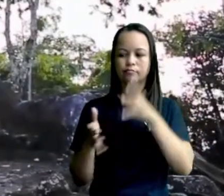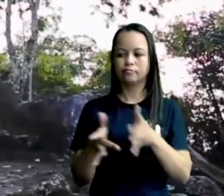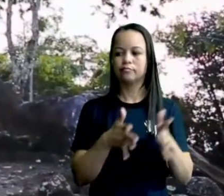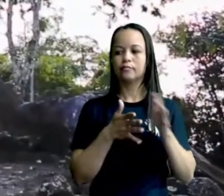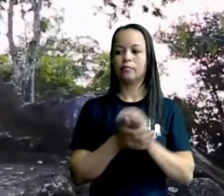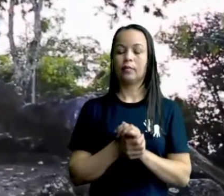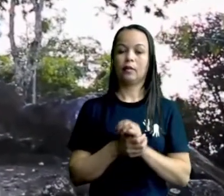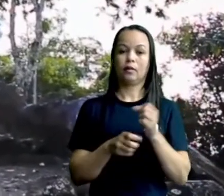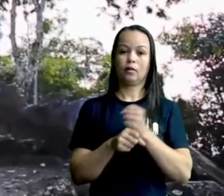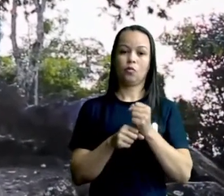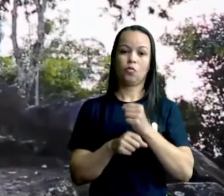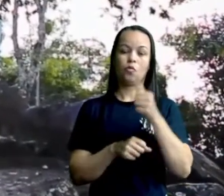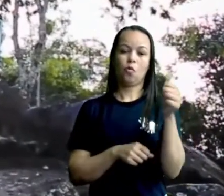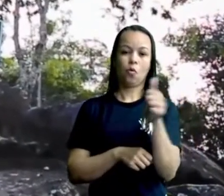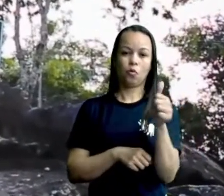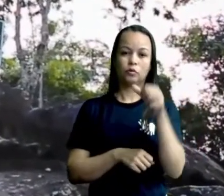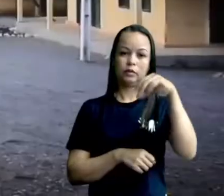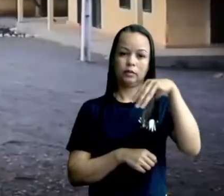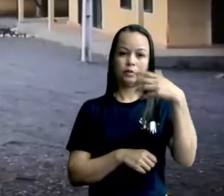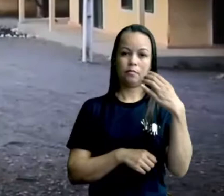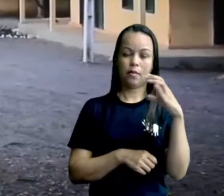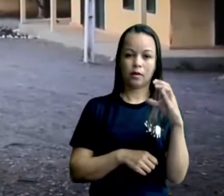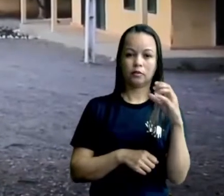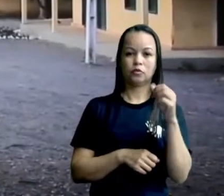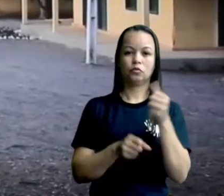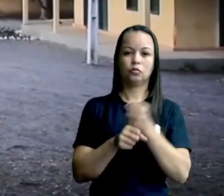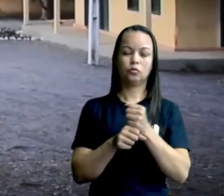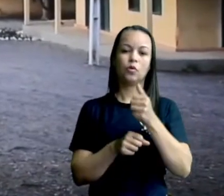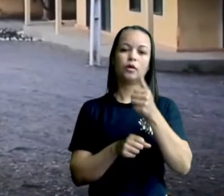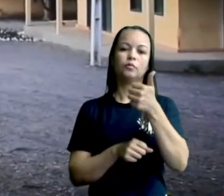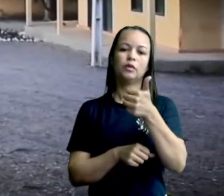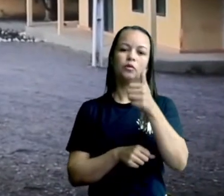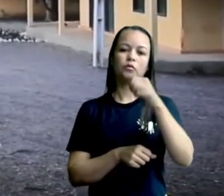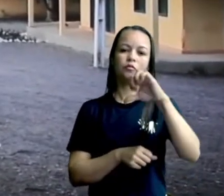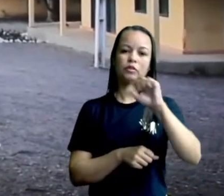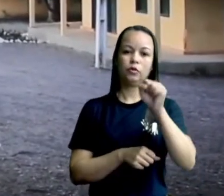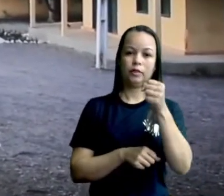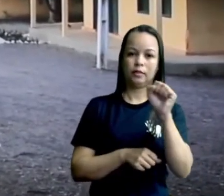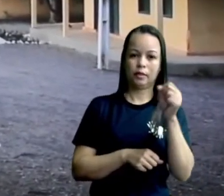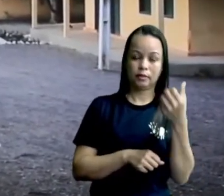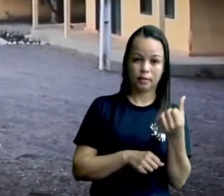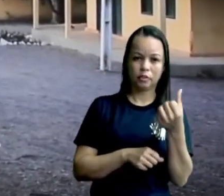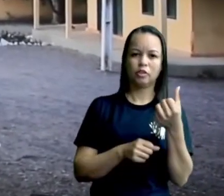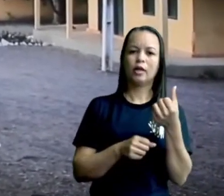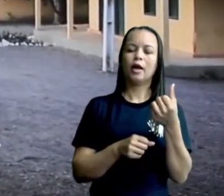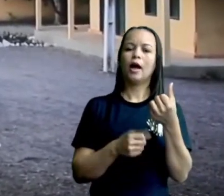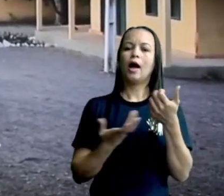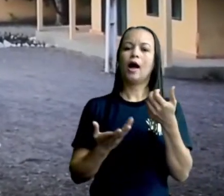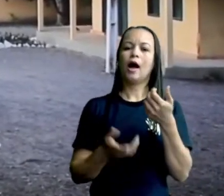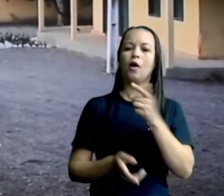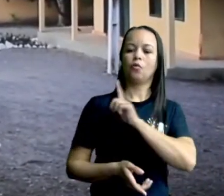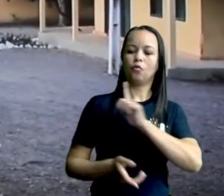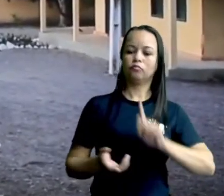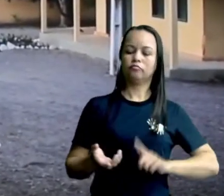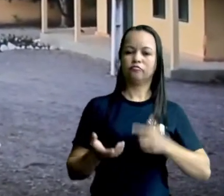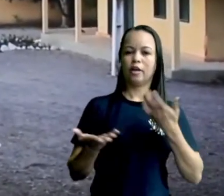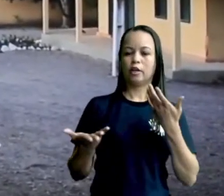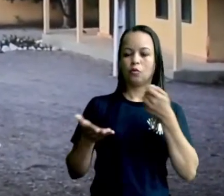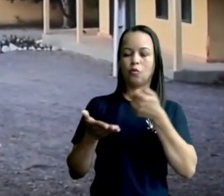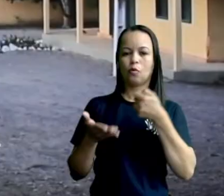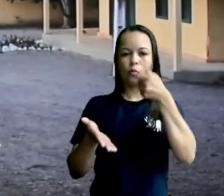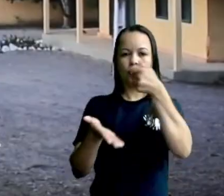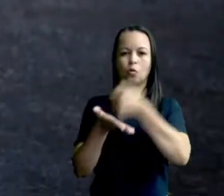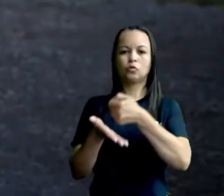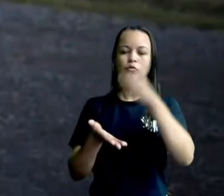Em 11 de março de 1986, o governo estadual homologou o tombamento do sítio histórico Monte